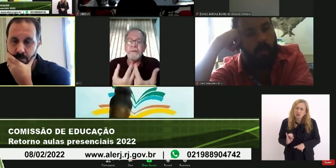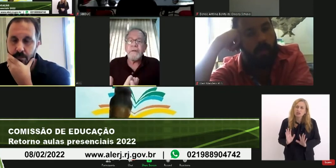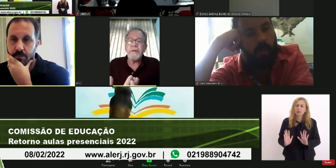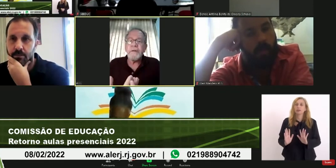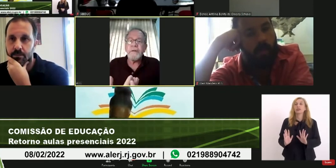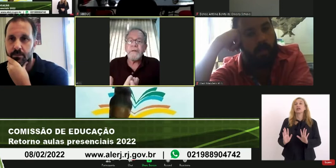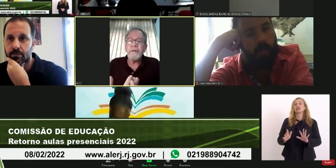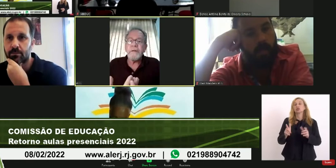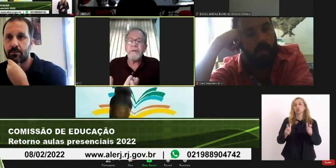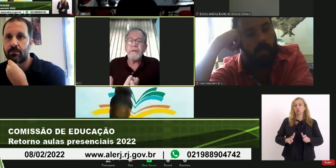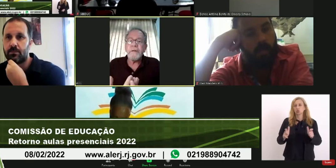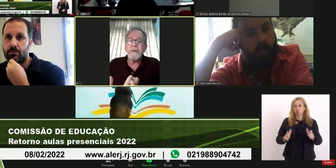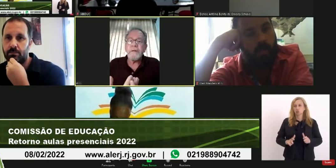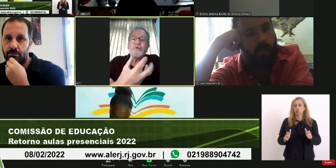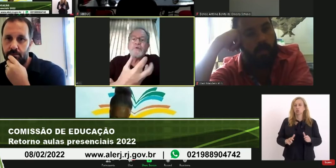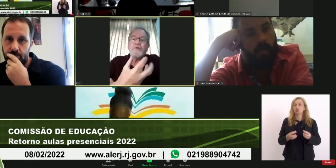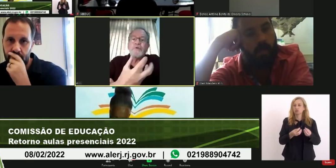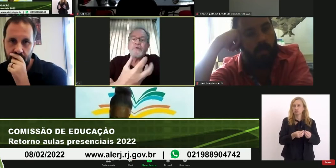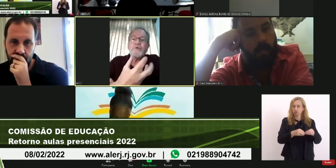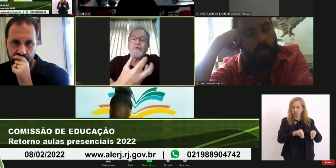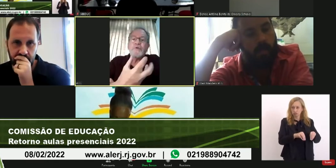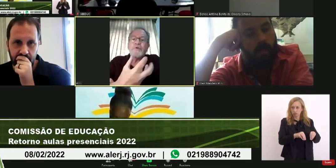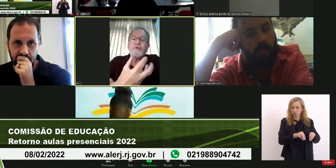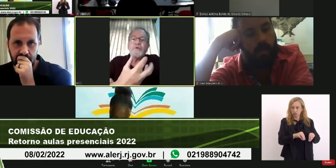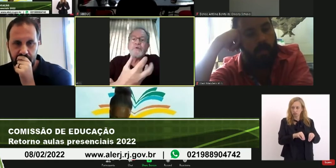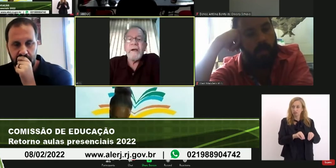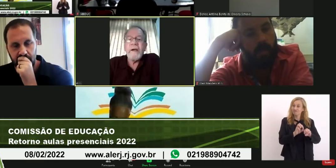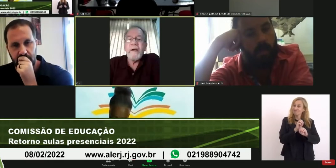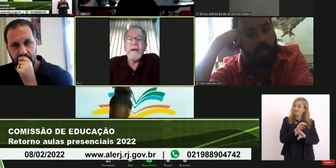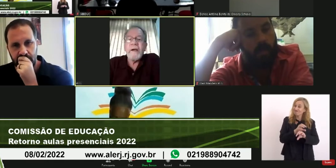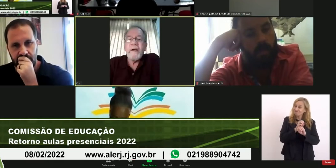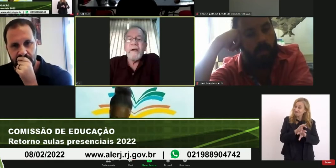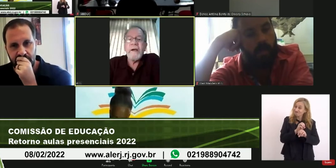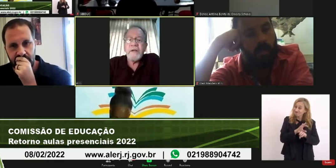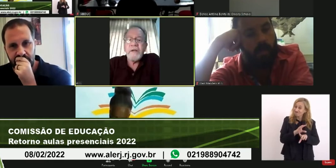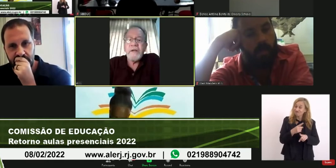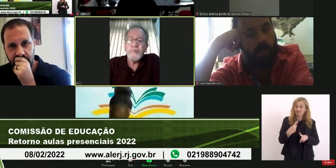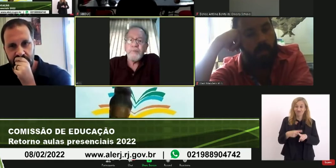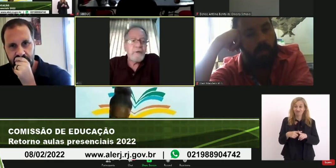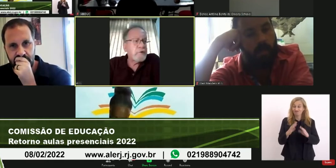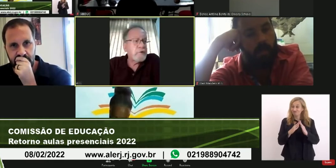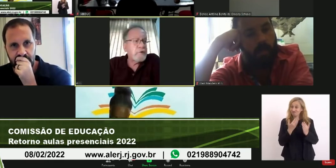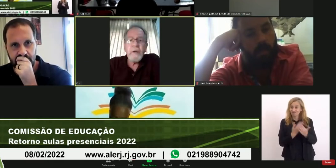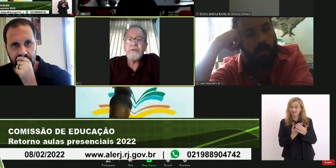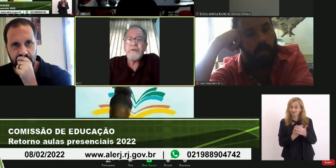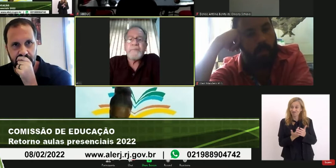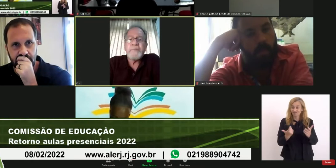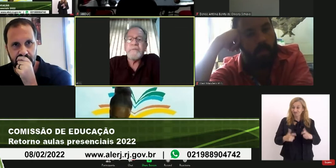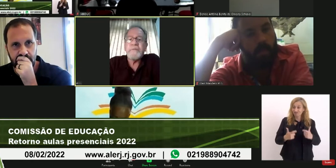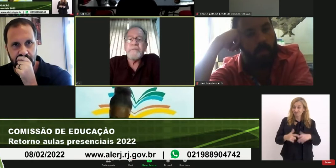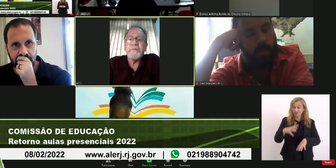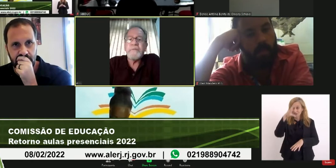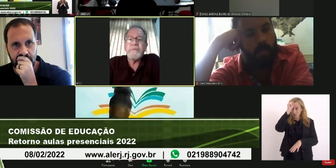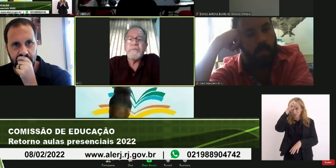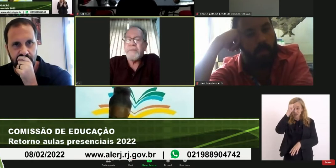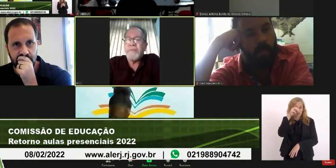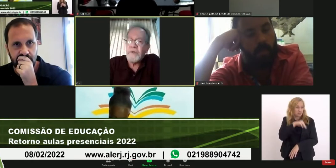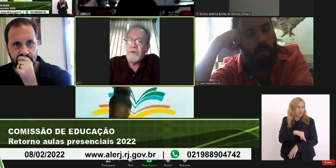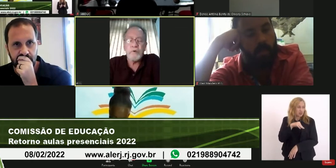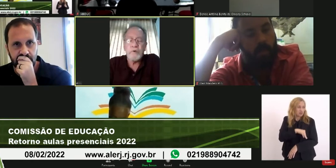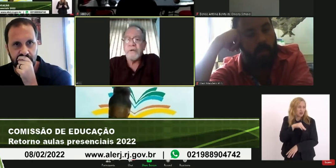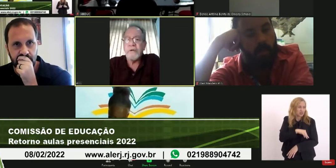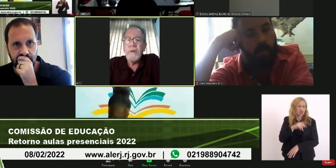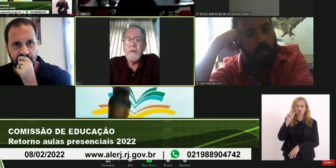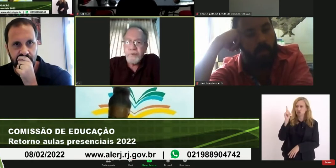Nesse ambiente em que o prejuízo à educação, porque escola não é só o espaço que você aprende matemática, geografia,